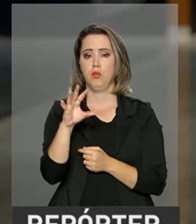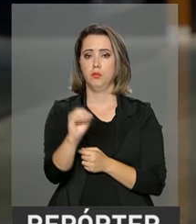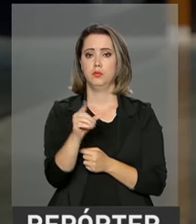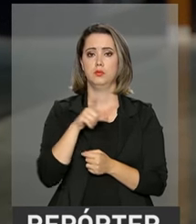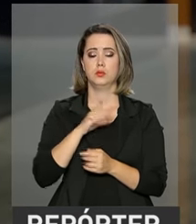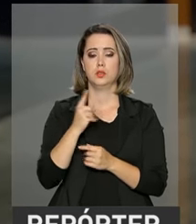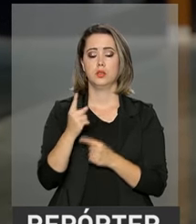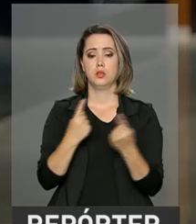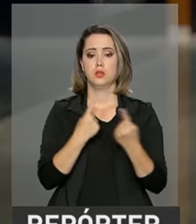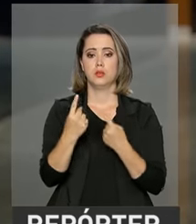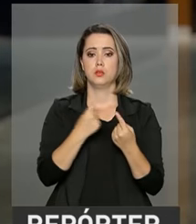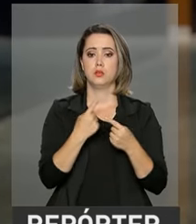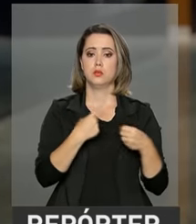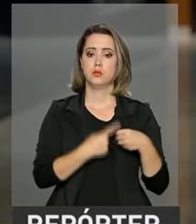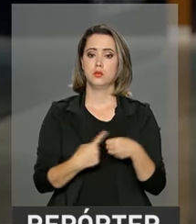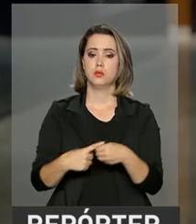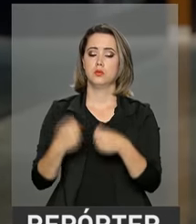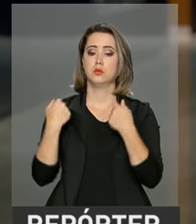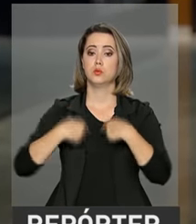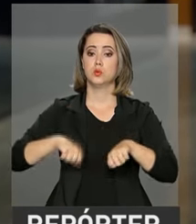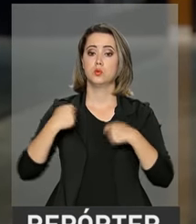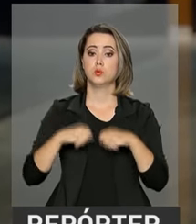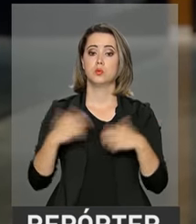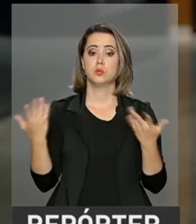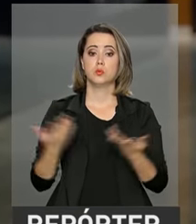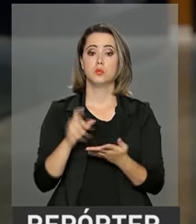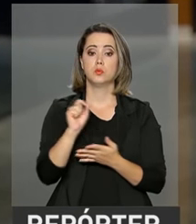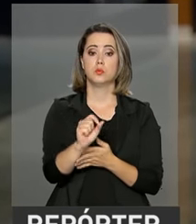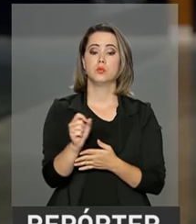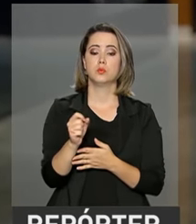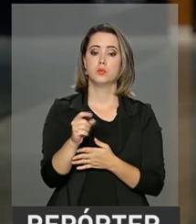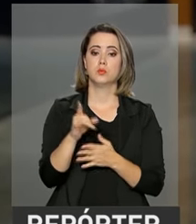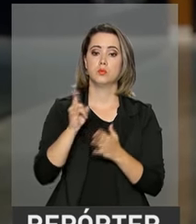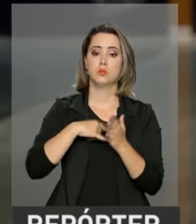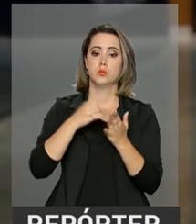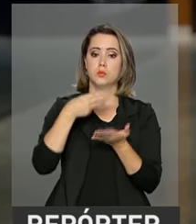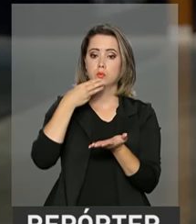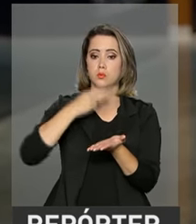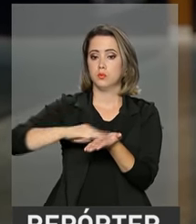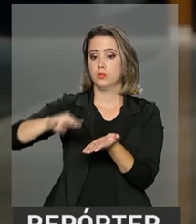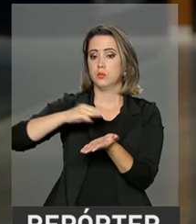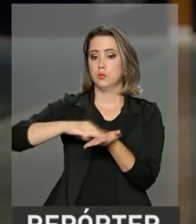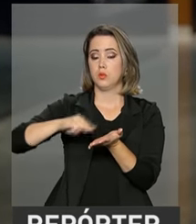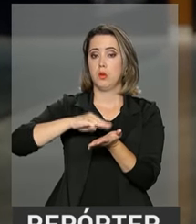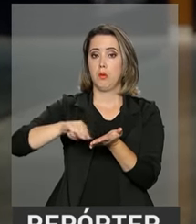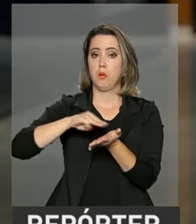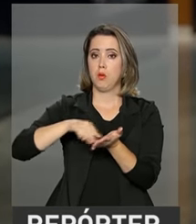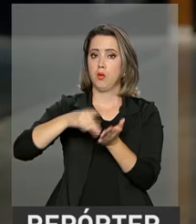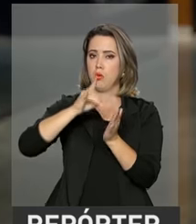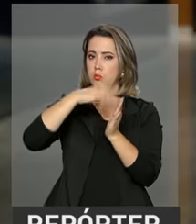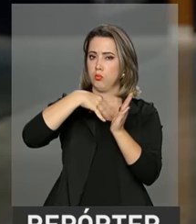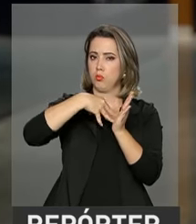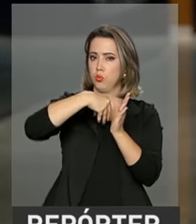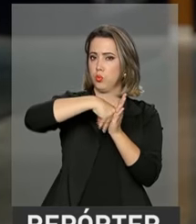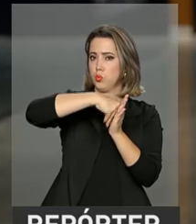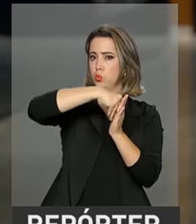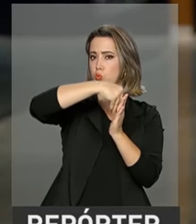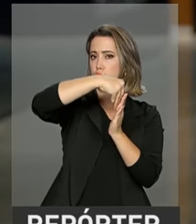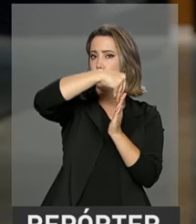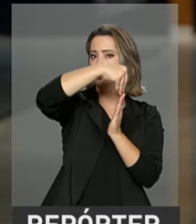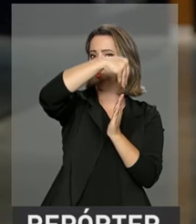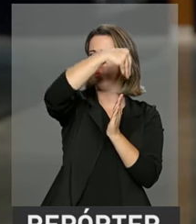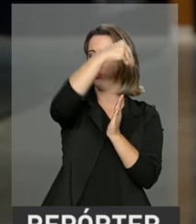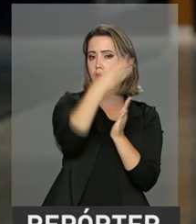municípios de que necessitam fazer a atualização em mensagens nos extratos de pagamento desses